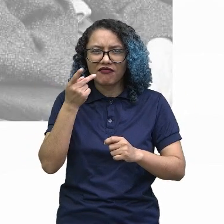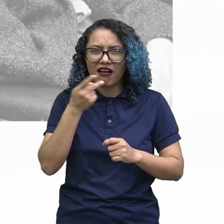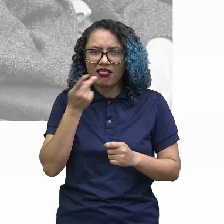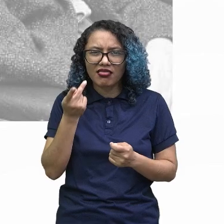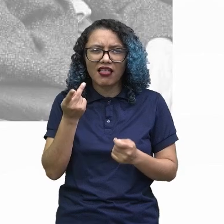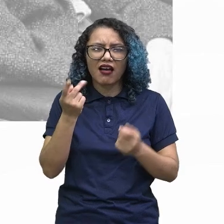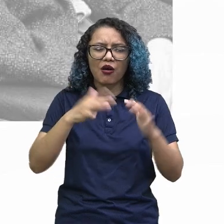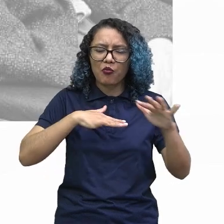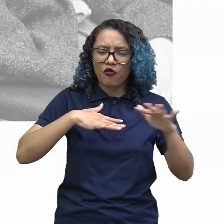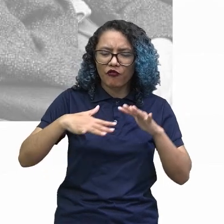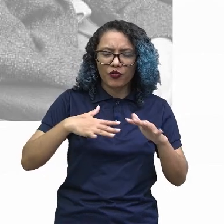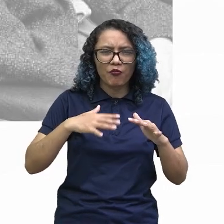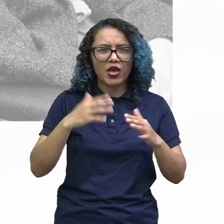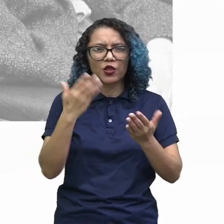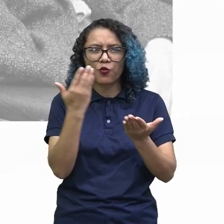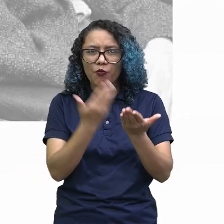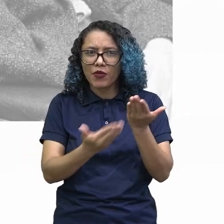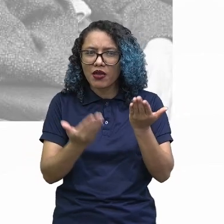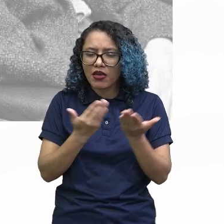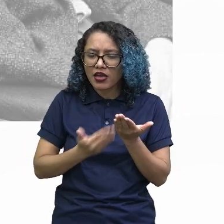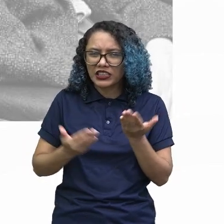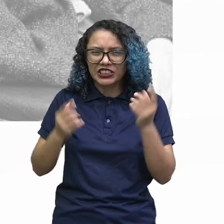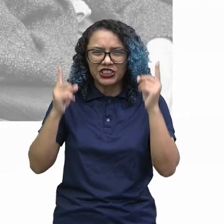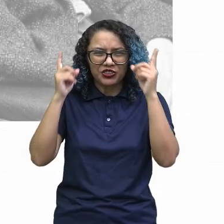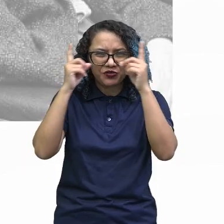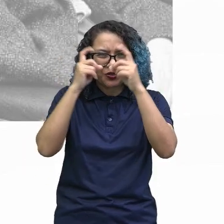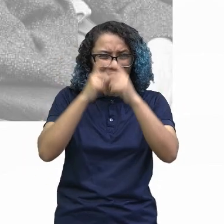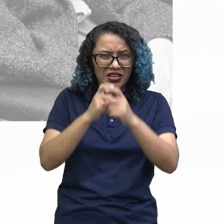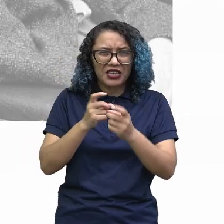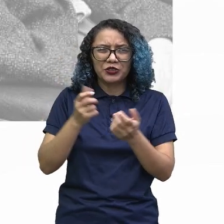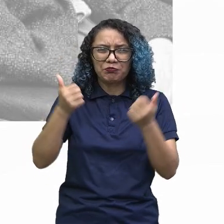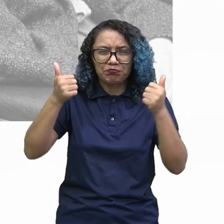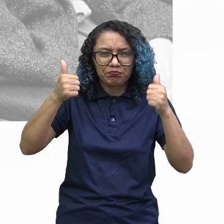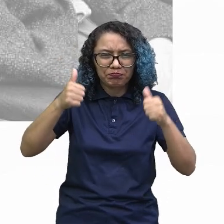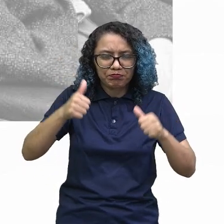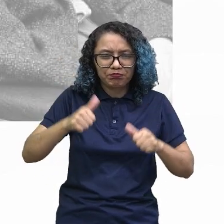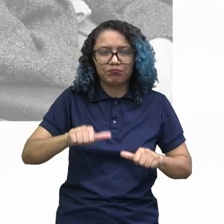se movimentar, né? Ela vai dificultando cada vez mais